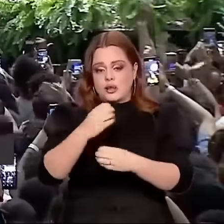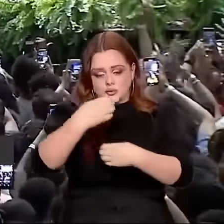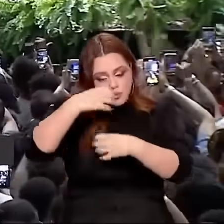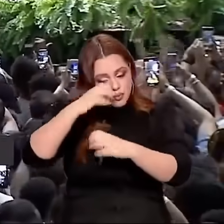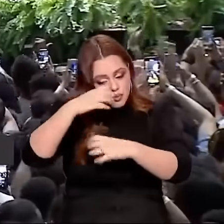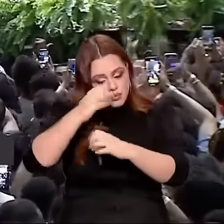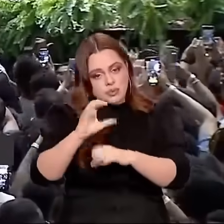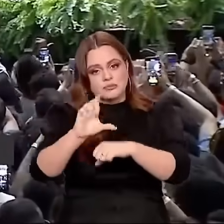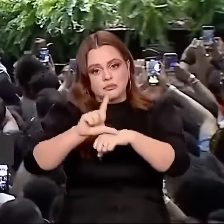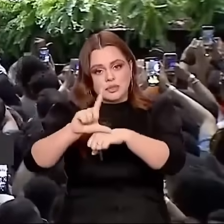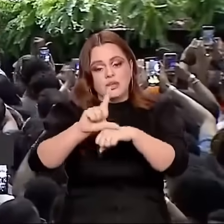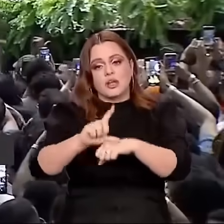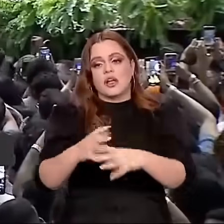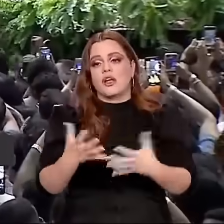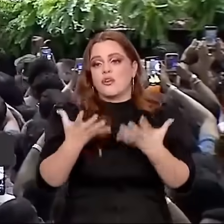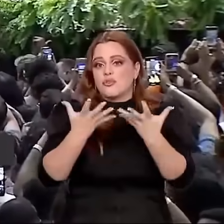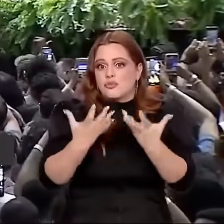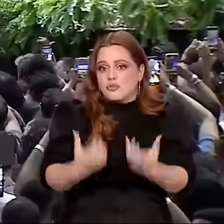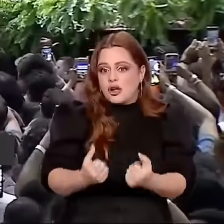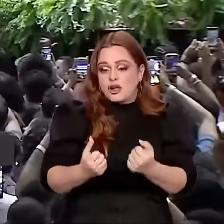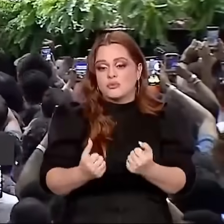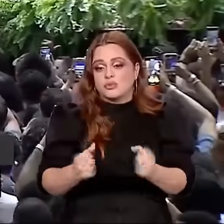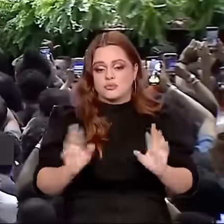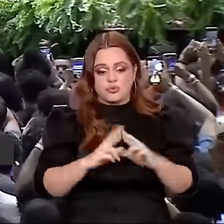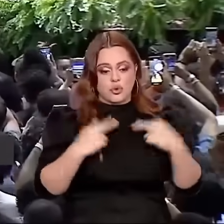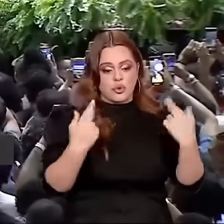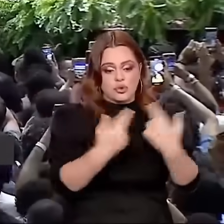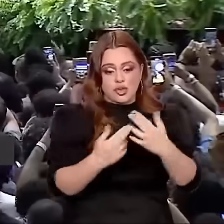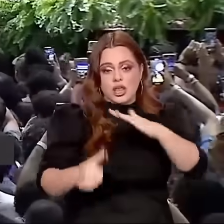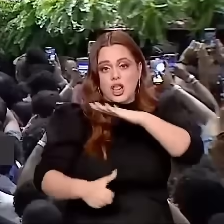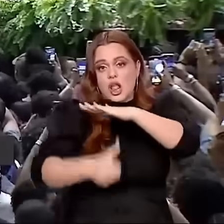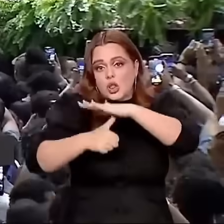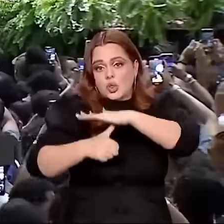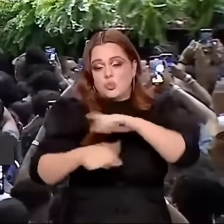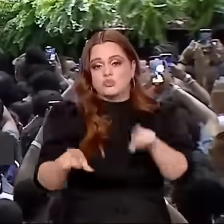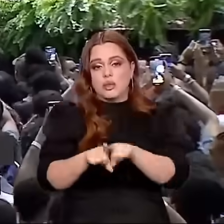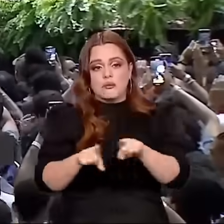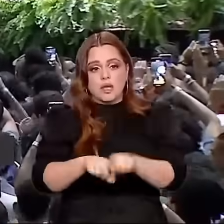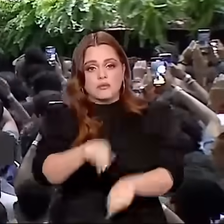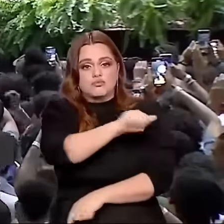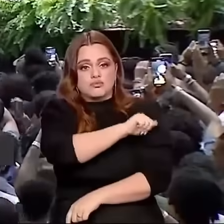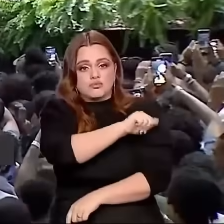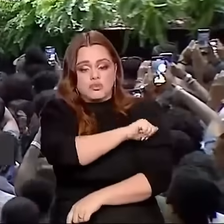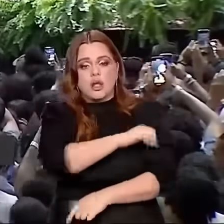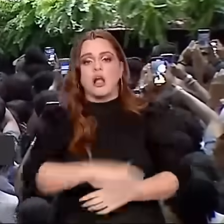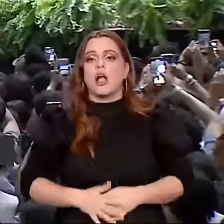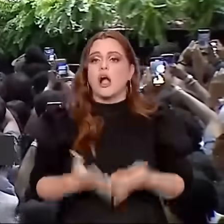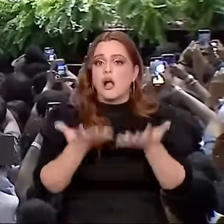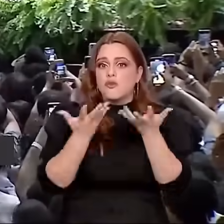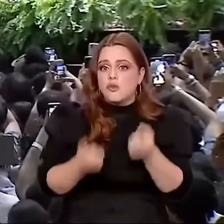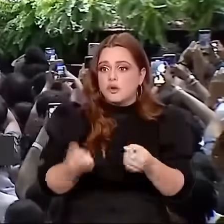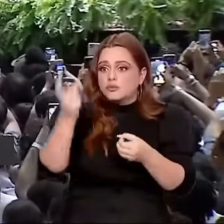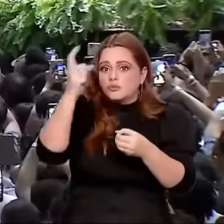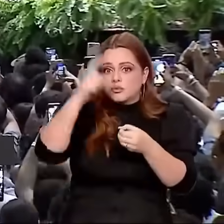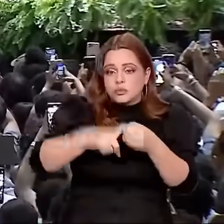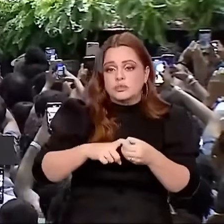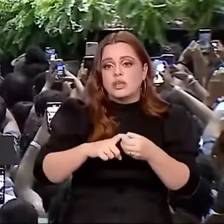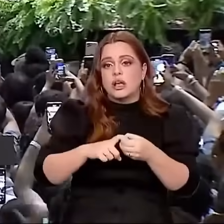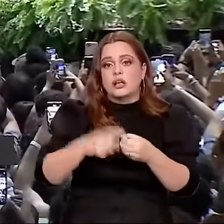laboratório, nós vamos nos reunir com reitores e com os estudantes. Nós vamos outra vez